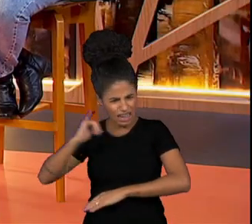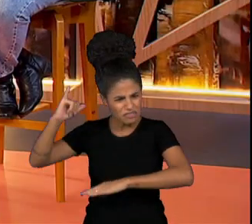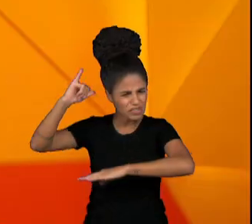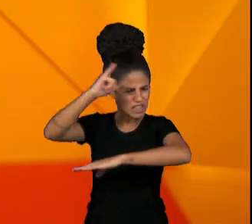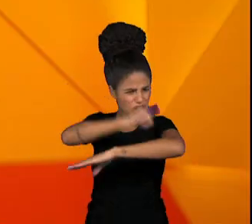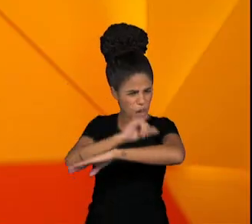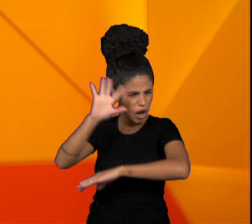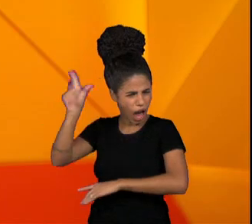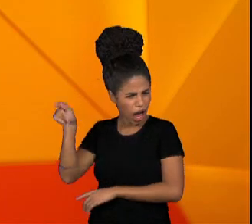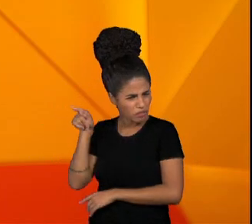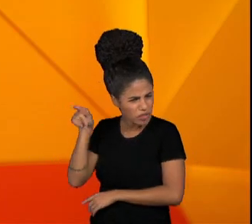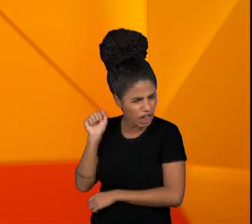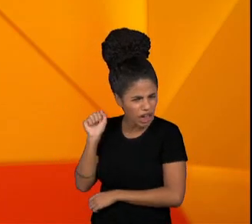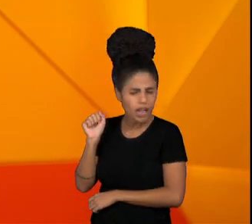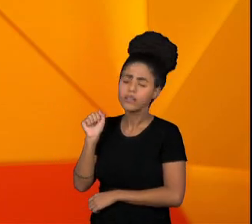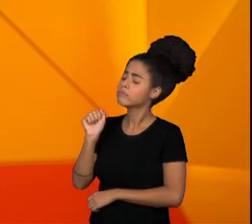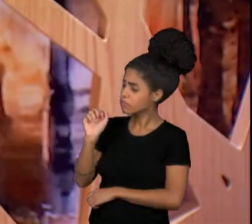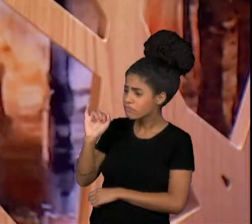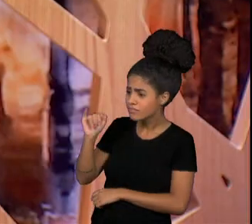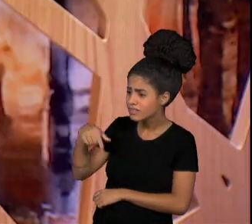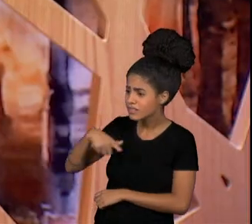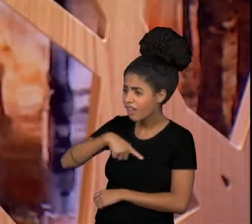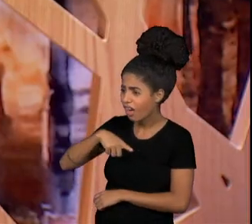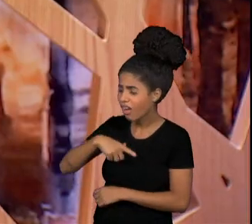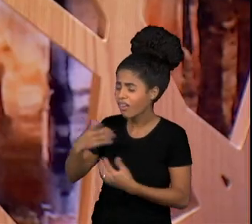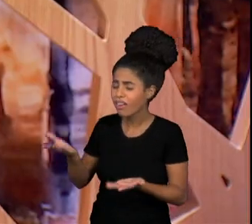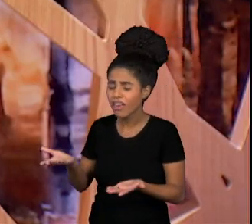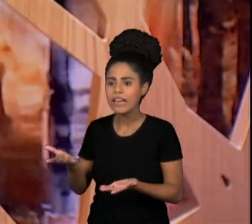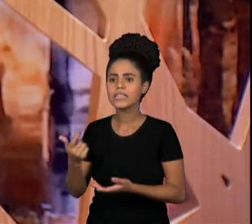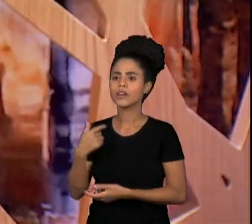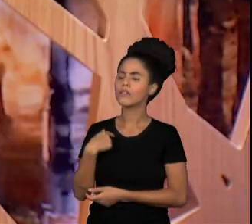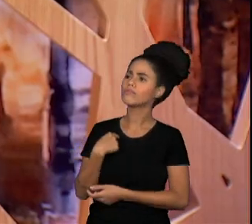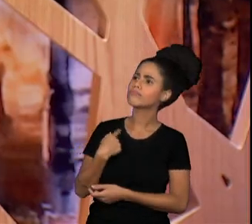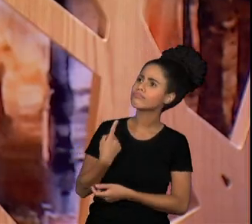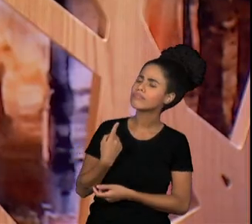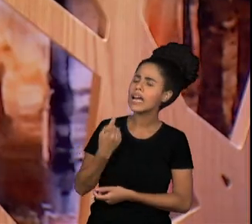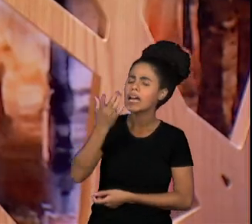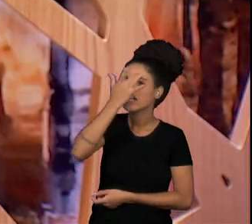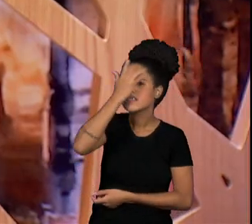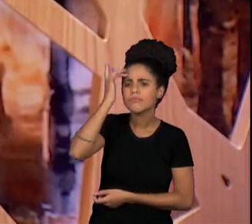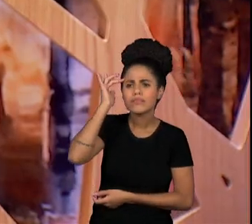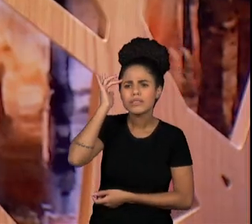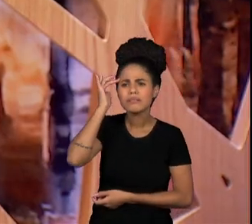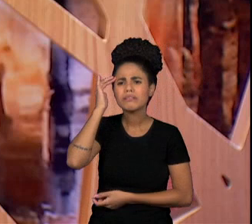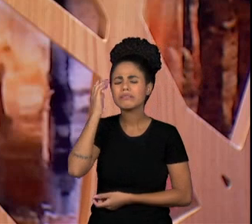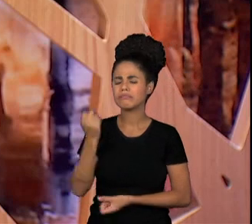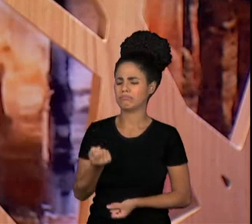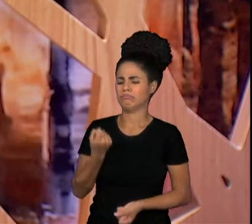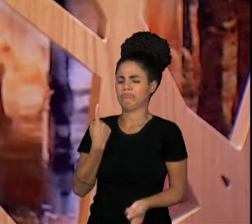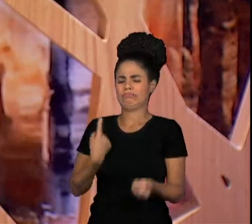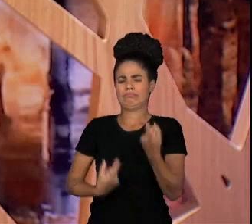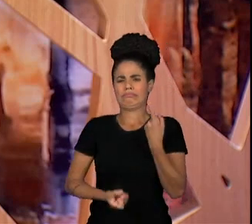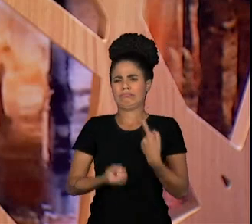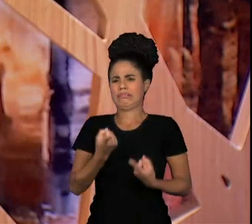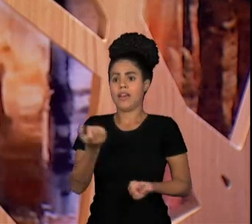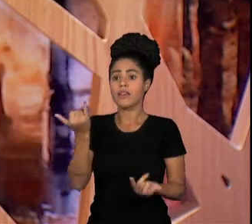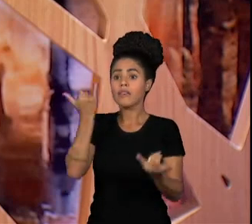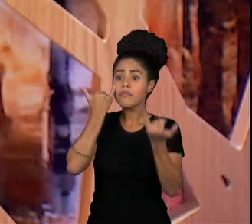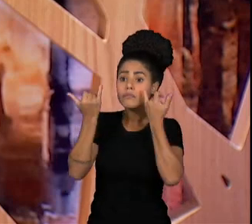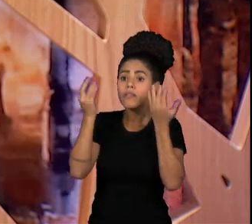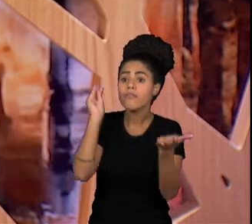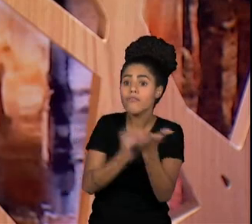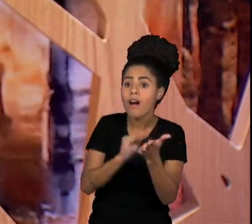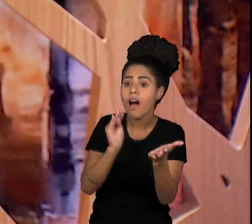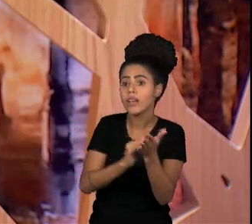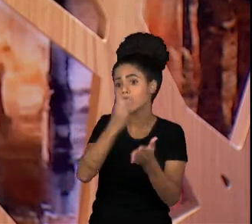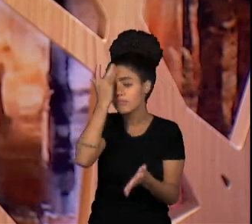perguntas feitas agora, recente, então, né? Isso que eu não consigo entender, porque antes podia-se dizer que não tem essa informação, porque as pessoas